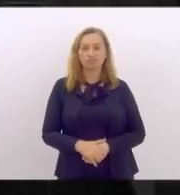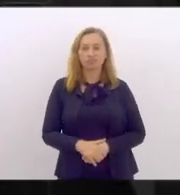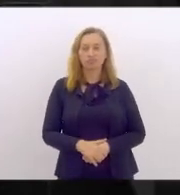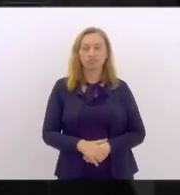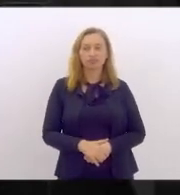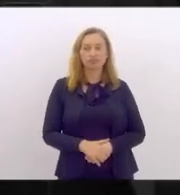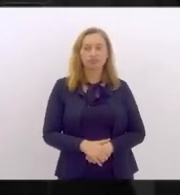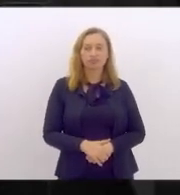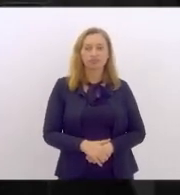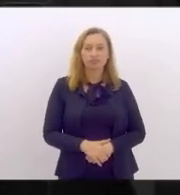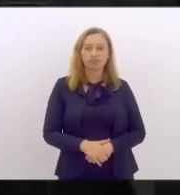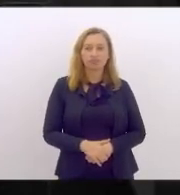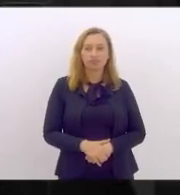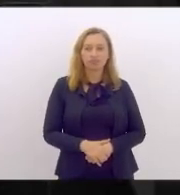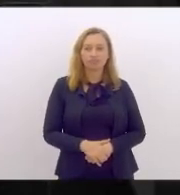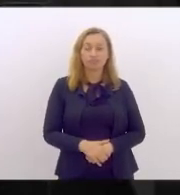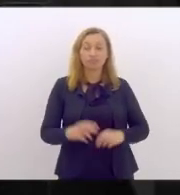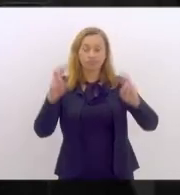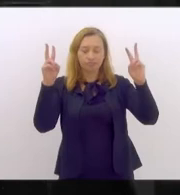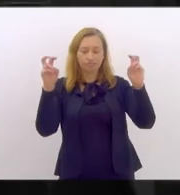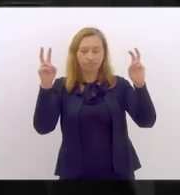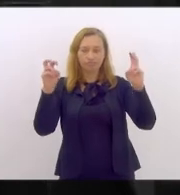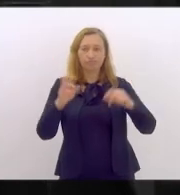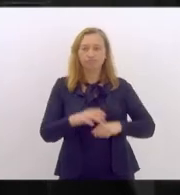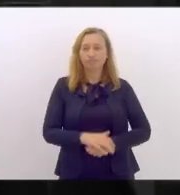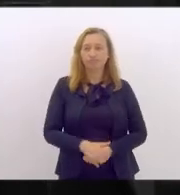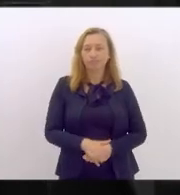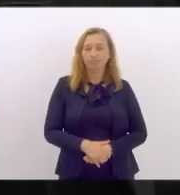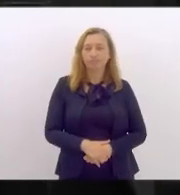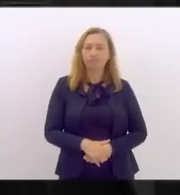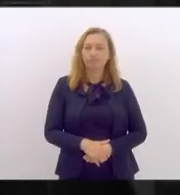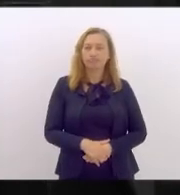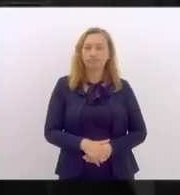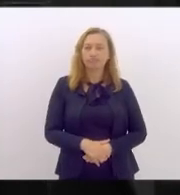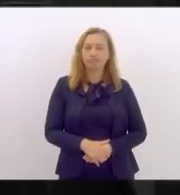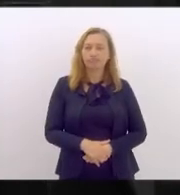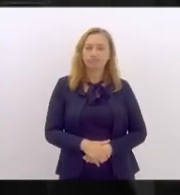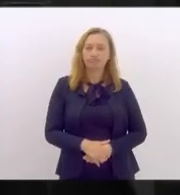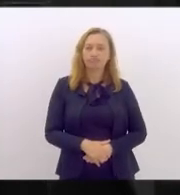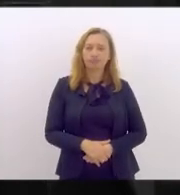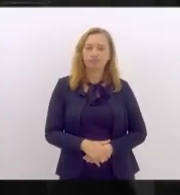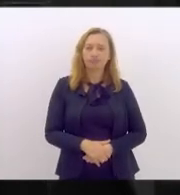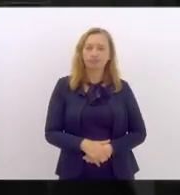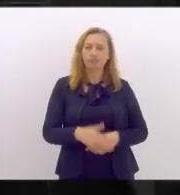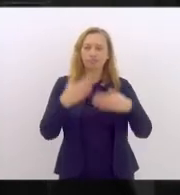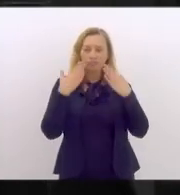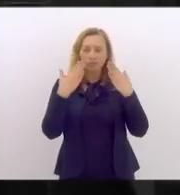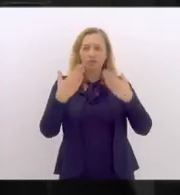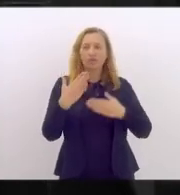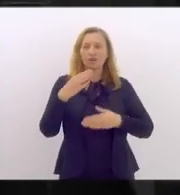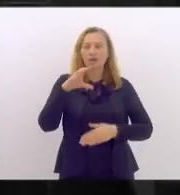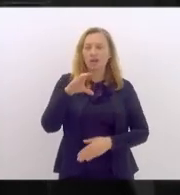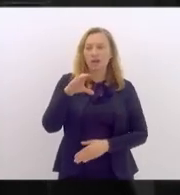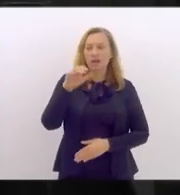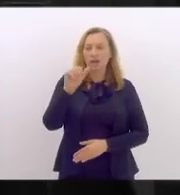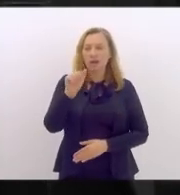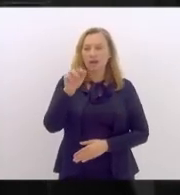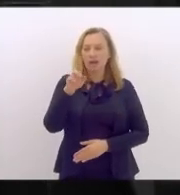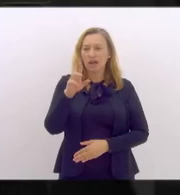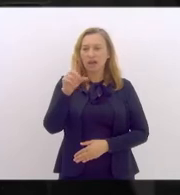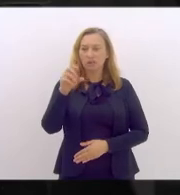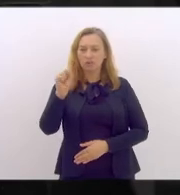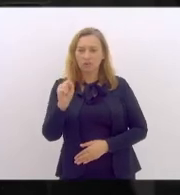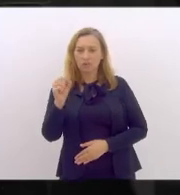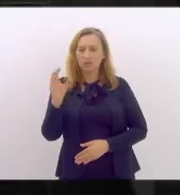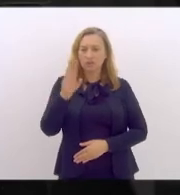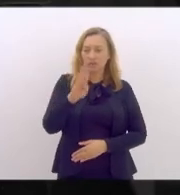hora abre o aspas aqui citando aqui o apresentador Carlos Andreazza do programa CBN rio